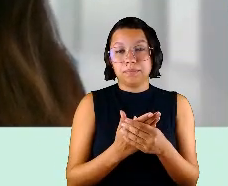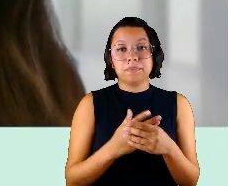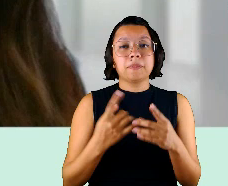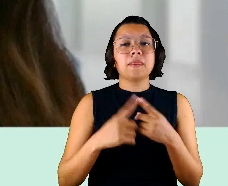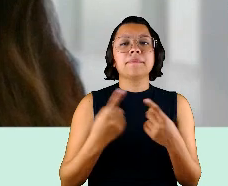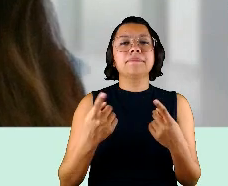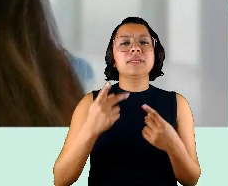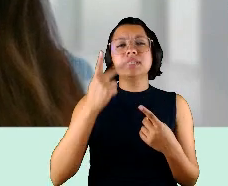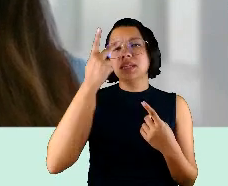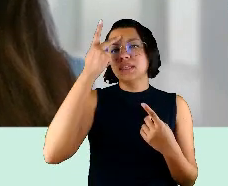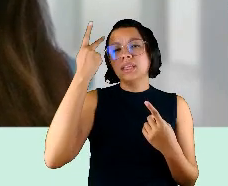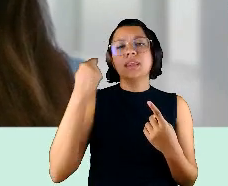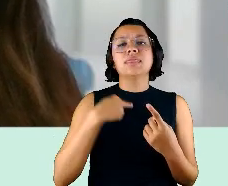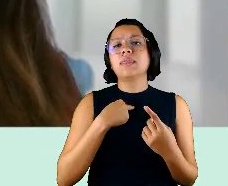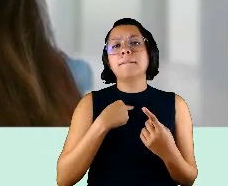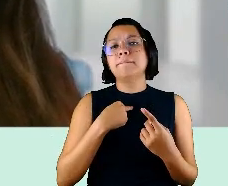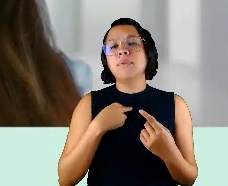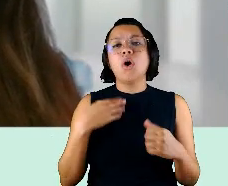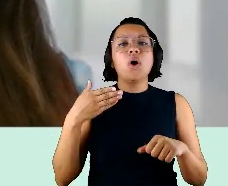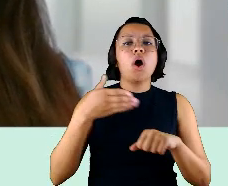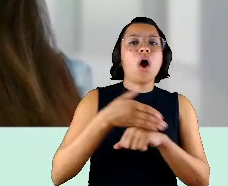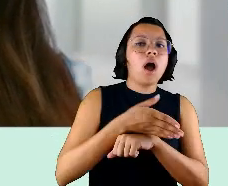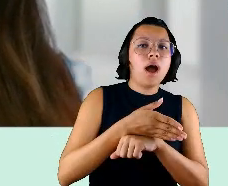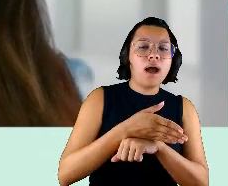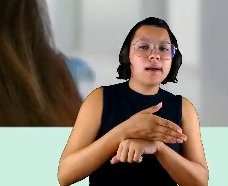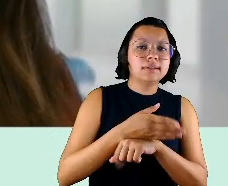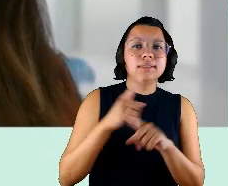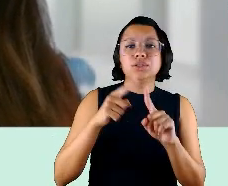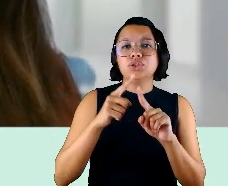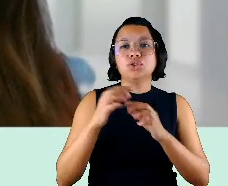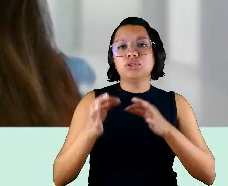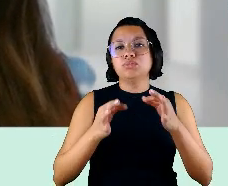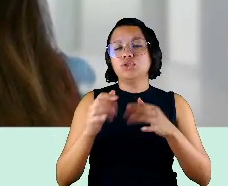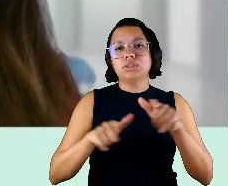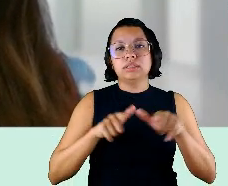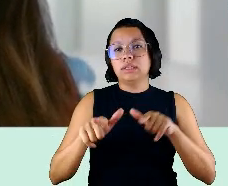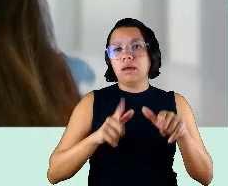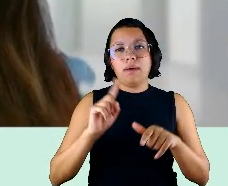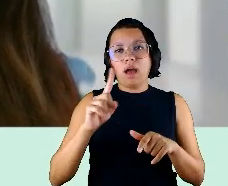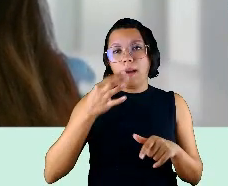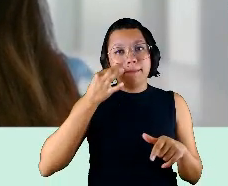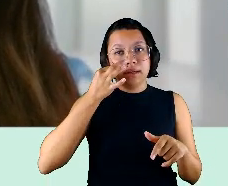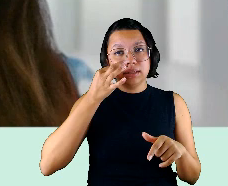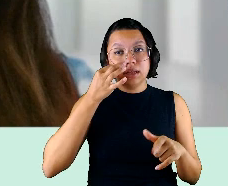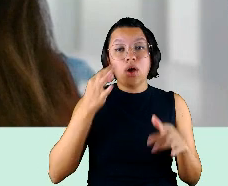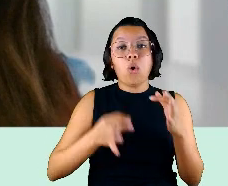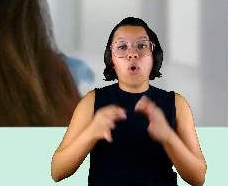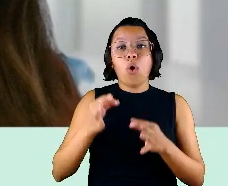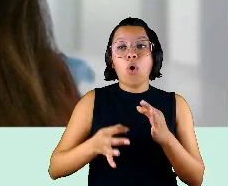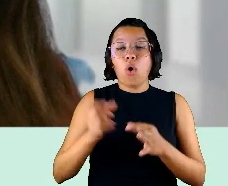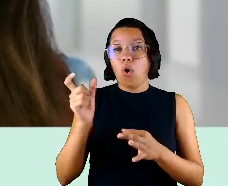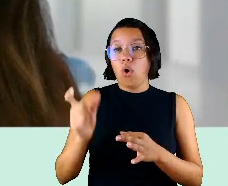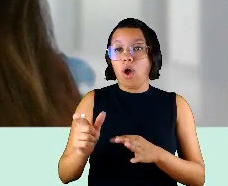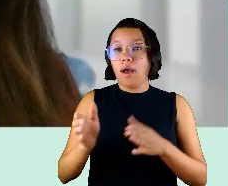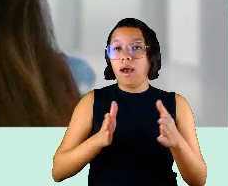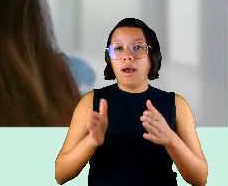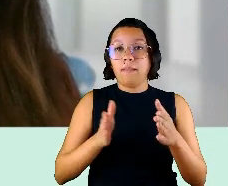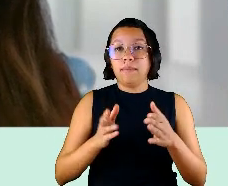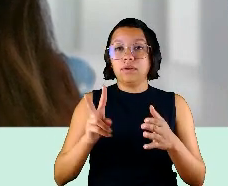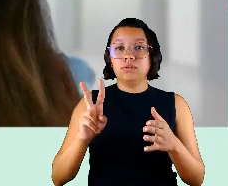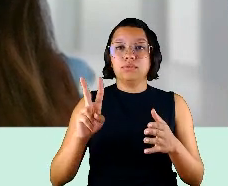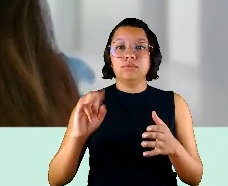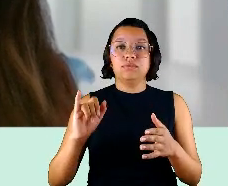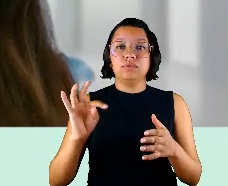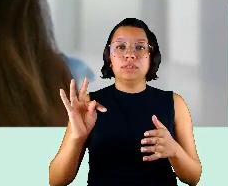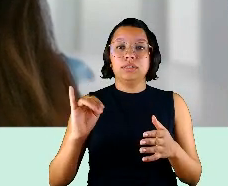não pode entrar nesse regime de trabalho não presencial? Os juízes em período de